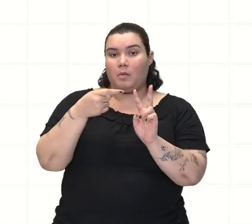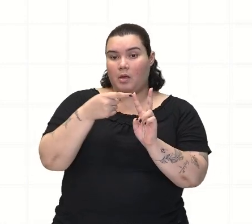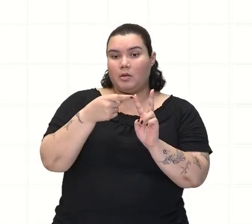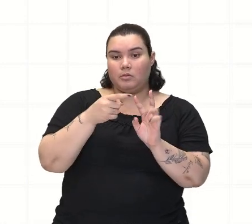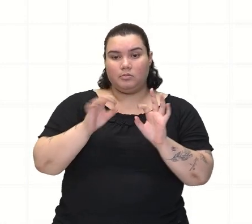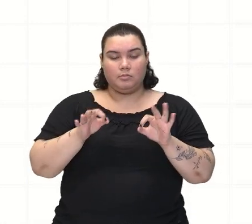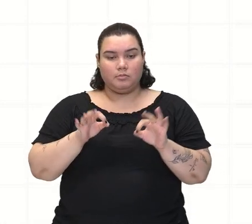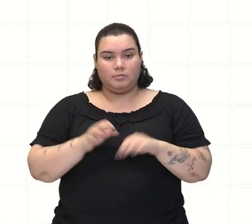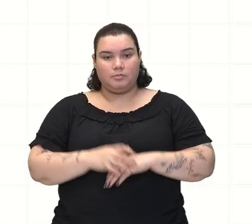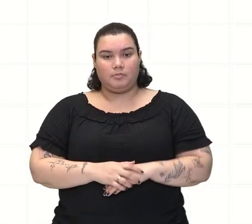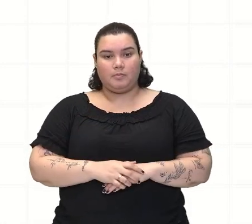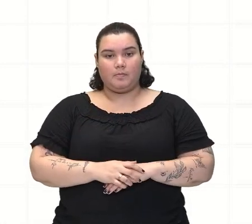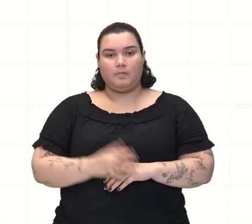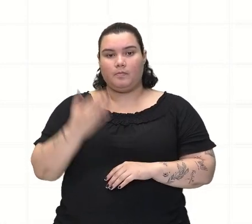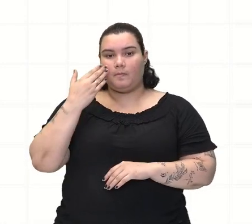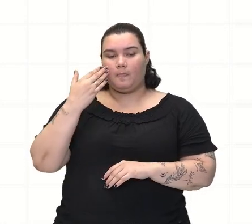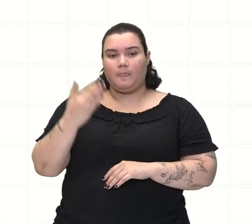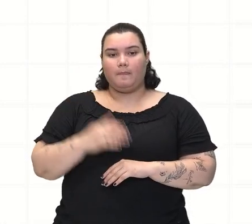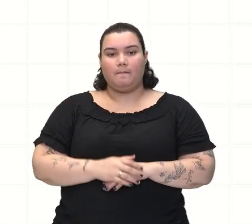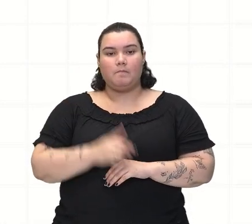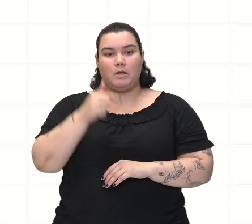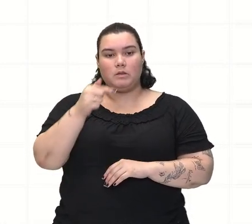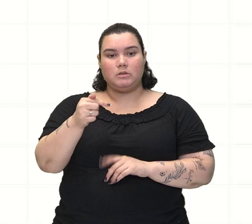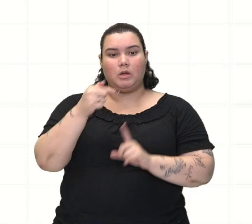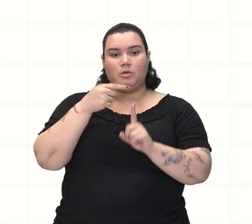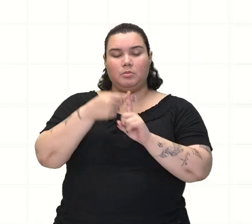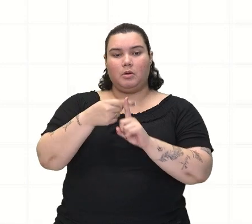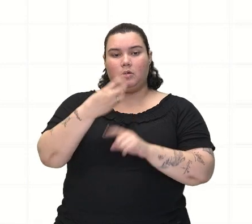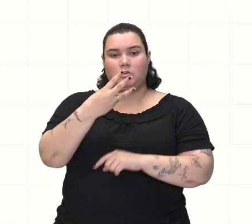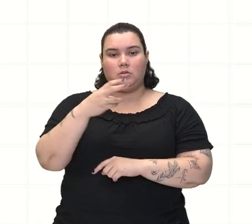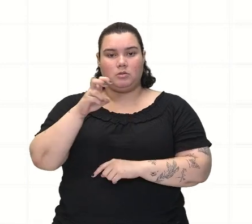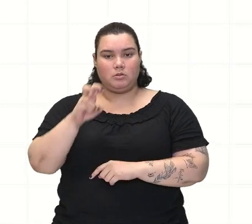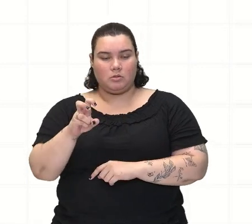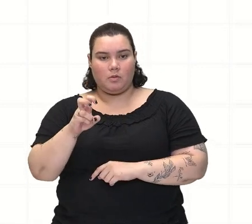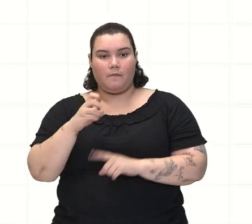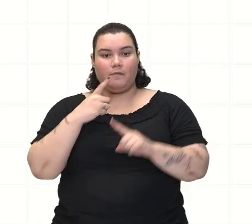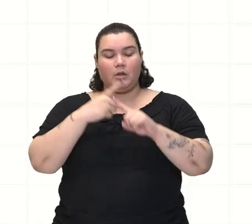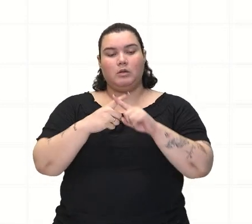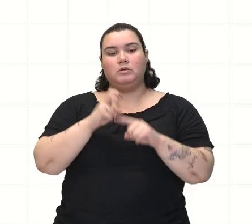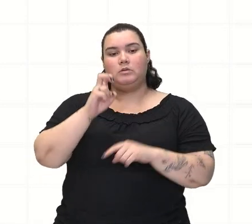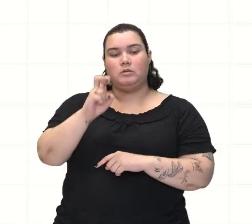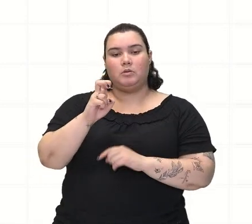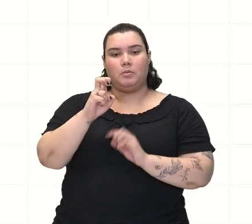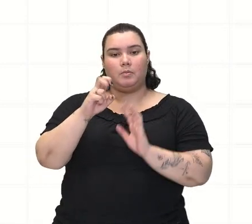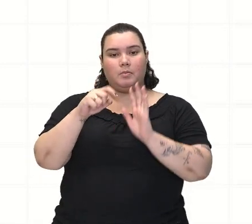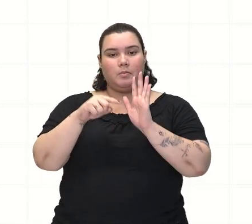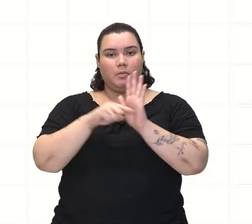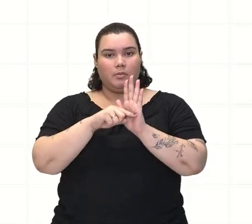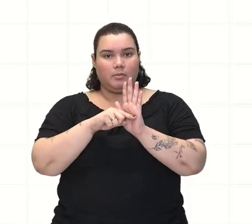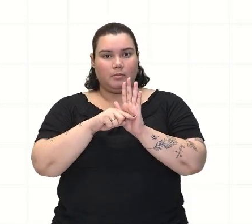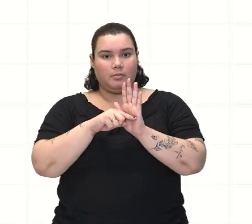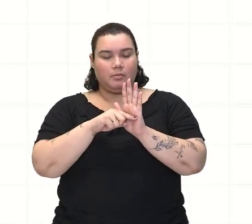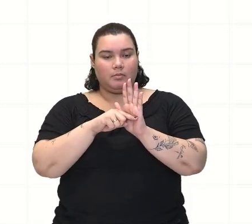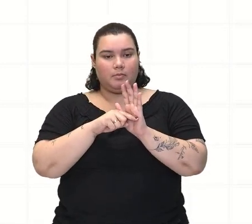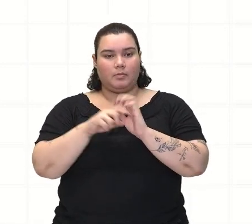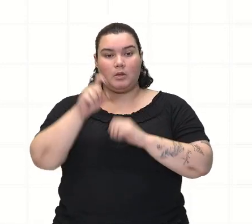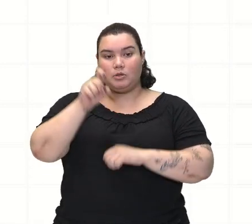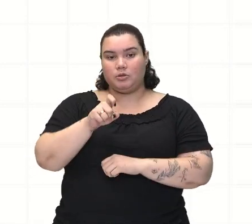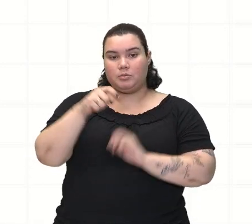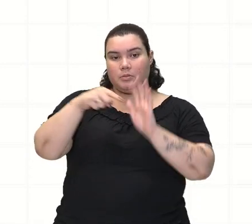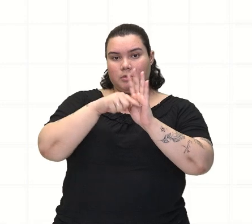beleza? Então, ó, 7 mais 35 vezes 5 menos x menos